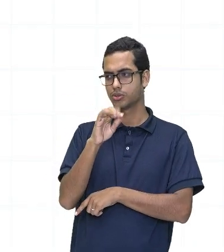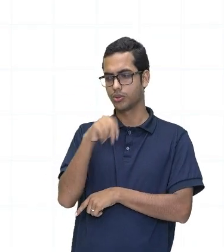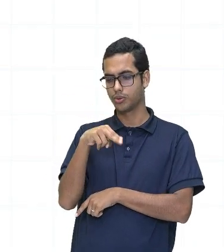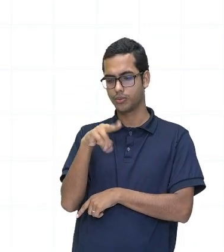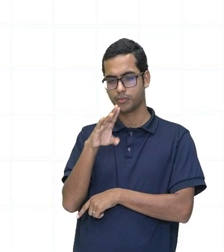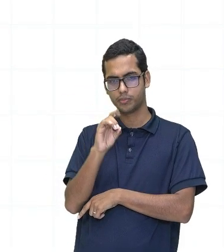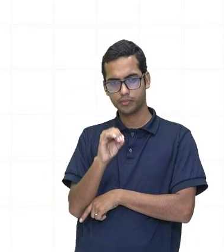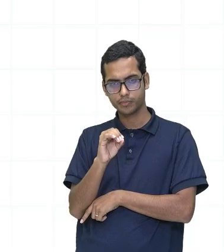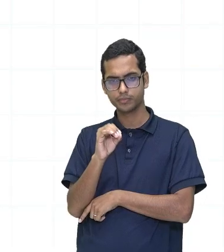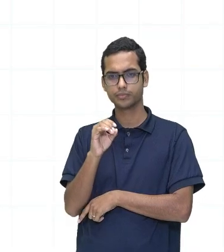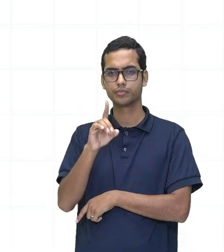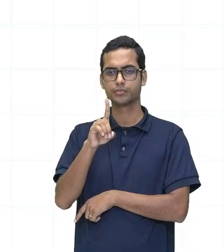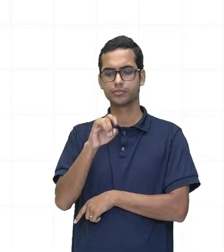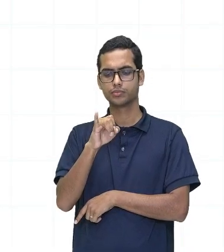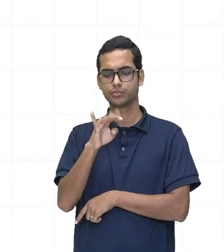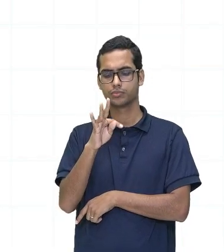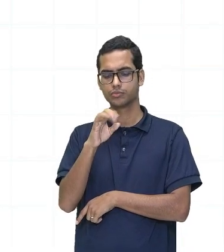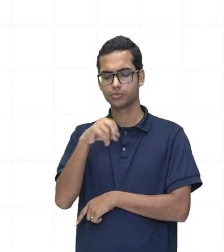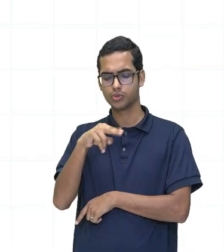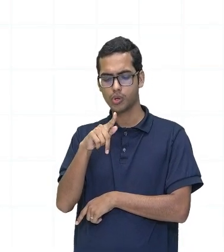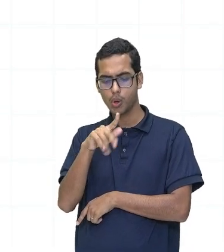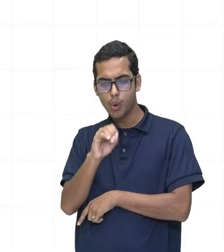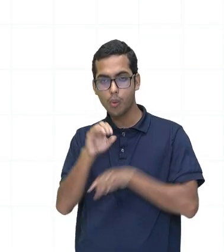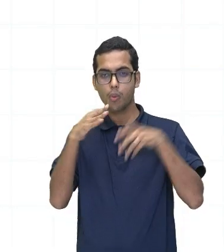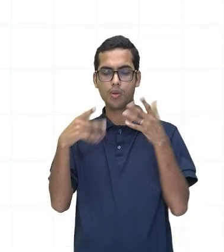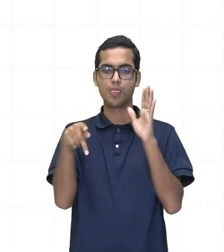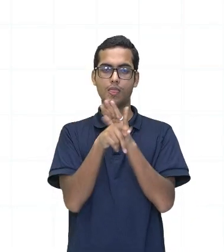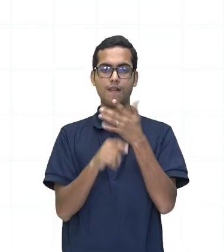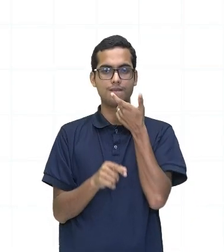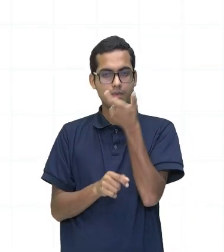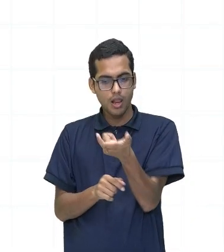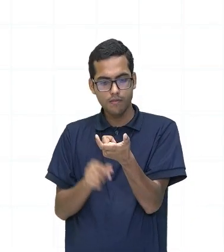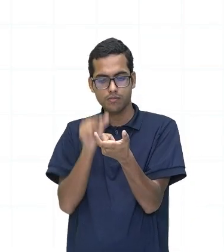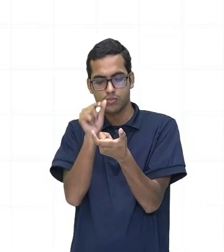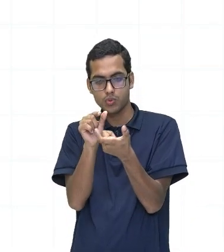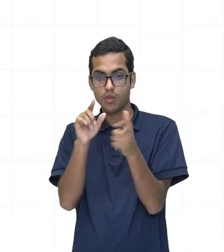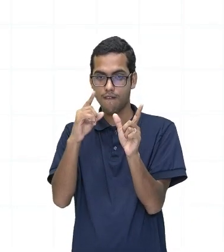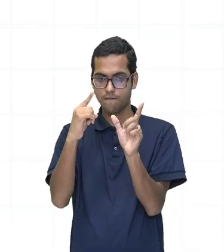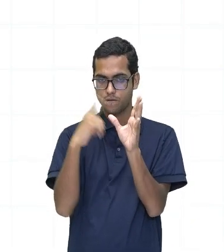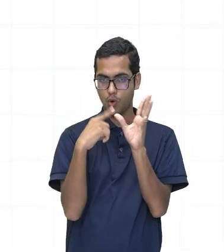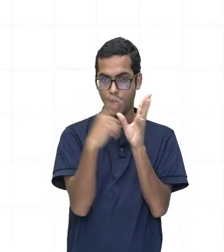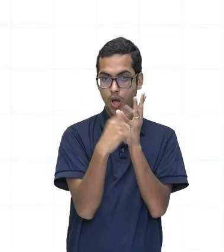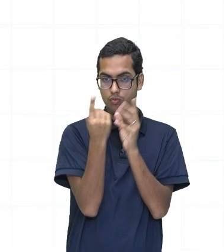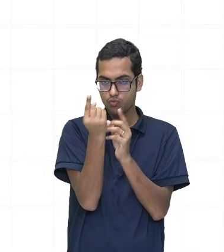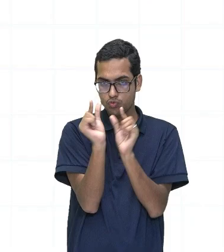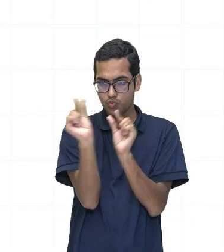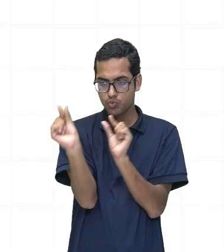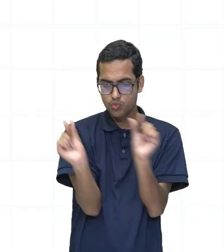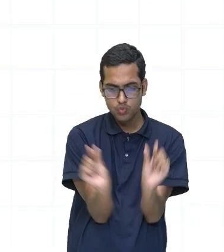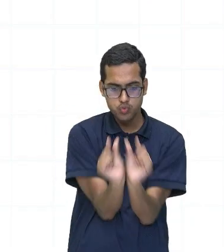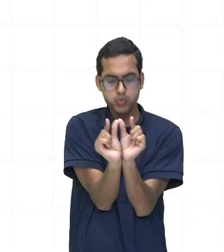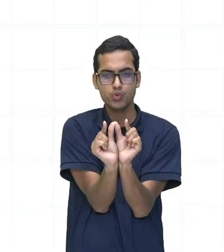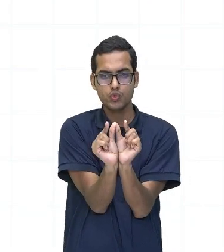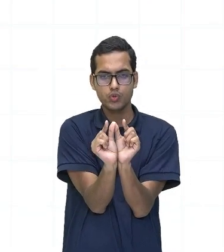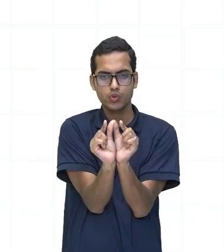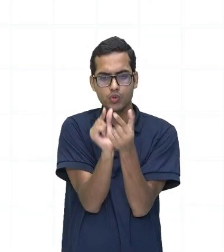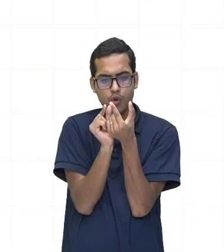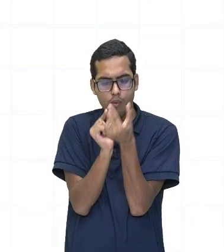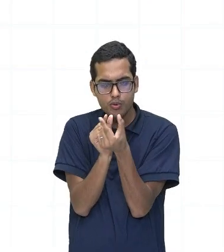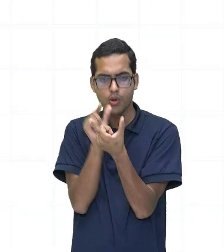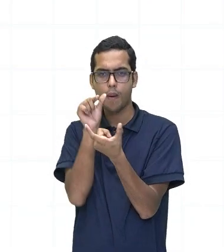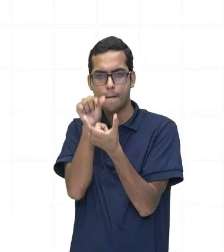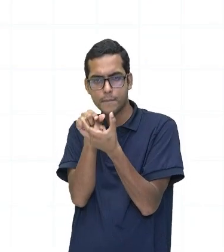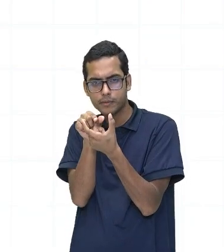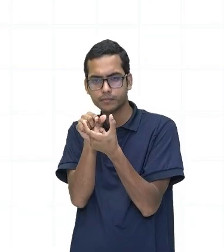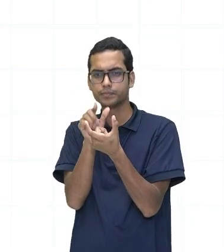Duas vogais pronunciadas na mesma sílaba, tá bom? Se eu pego e digo assim, gratuito, olha como é que